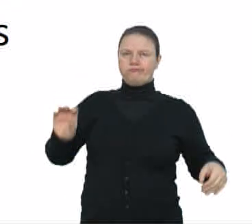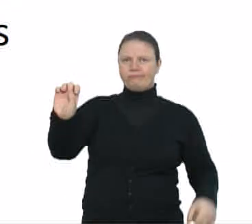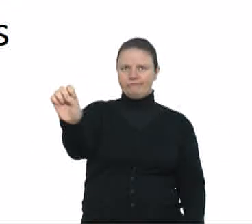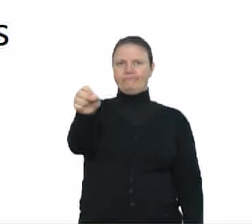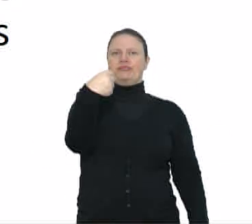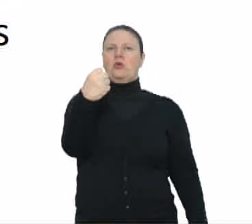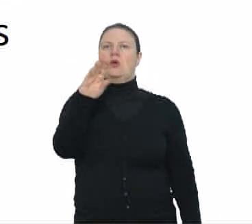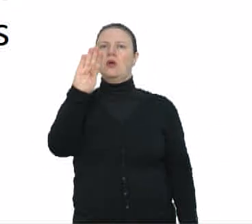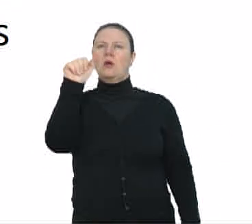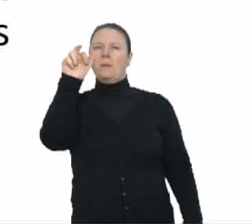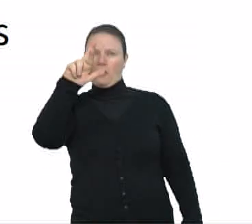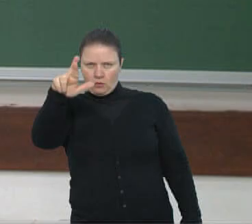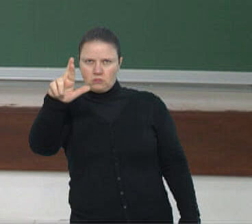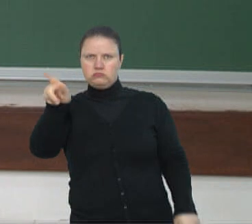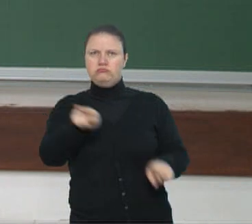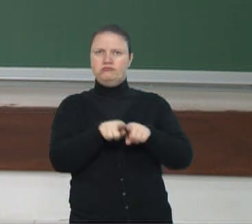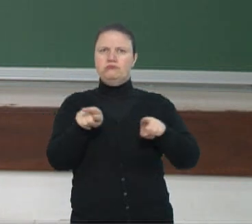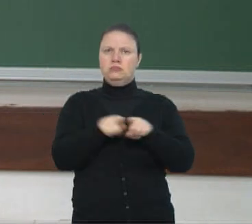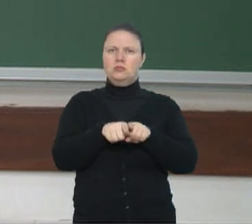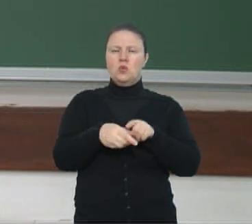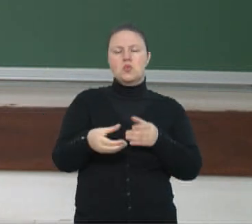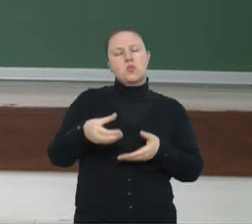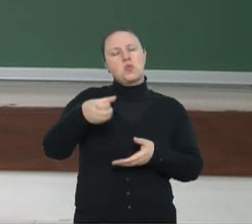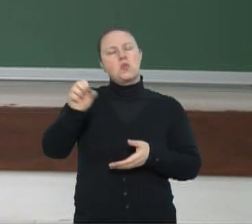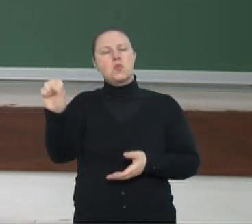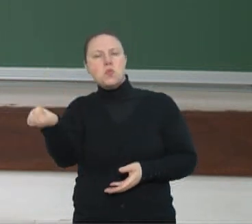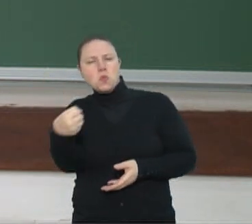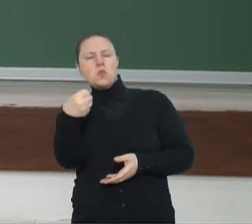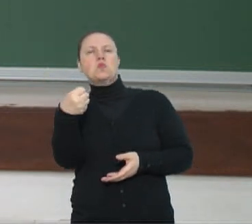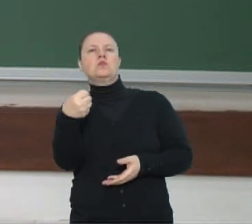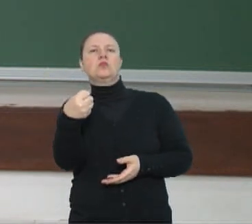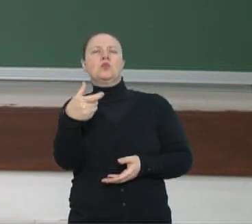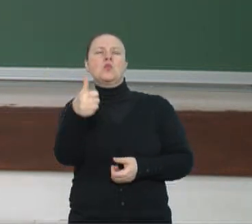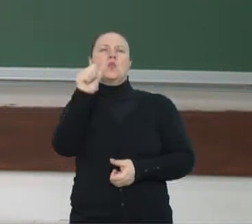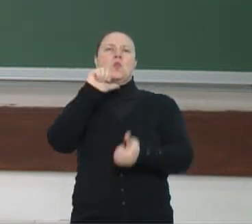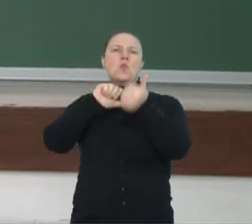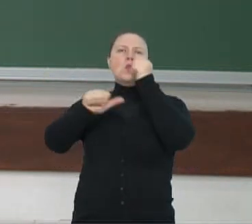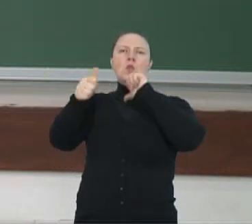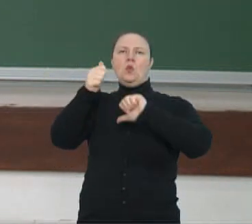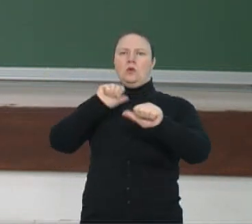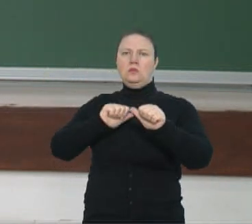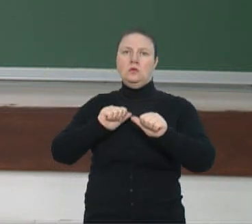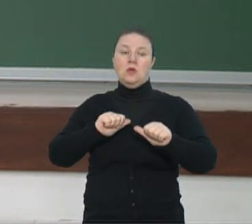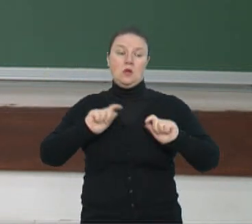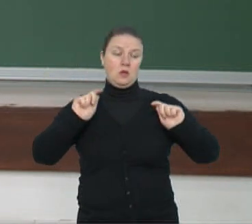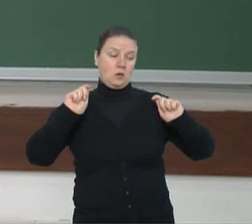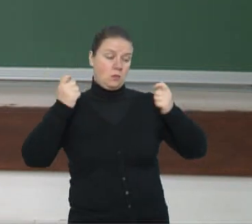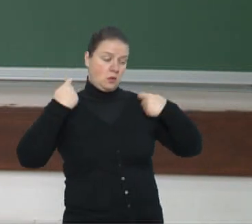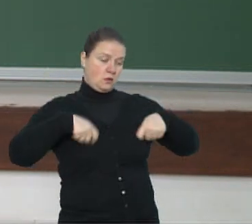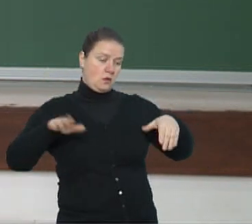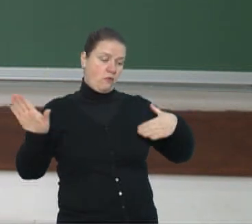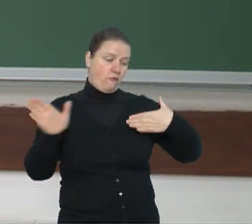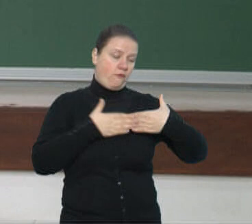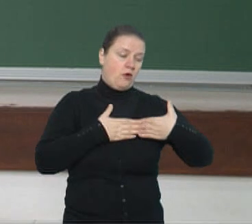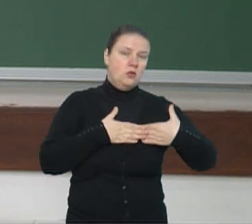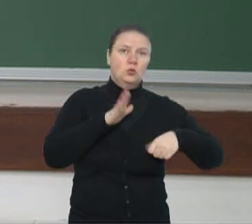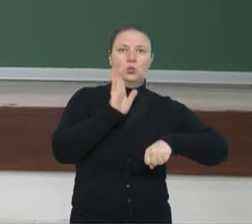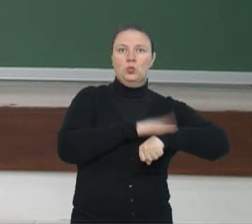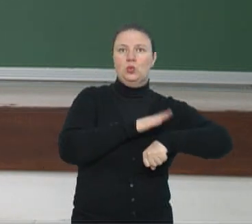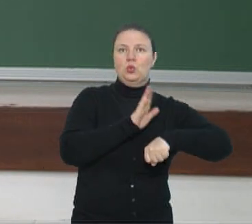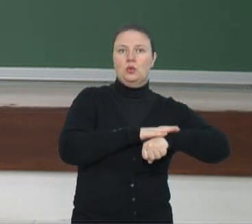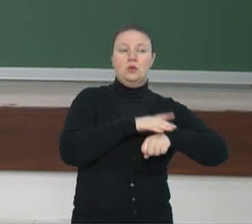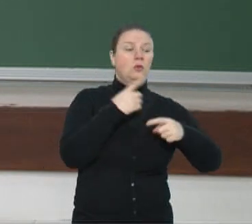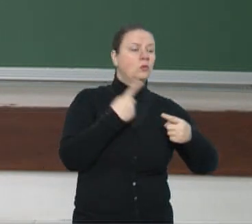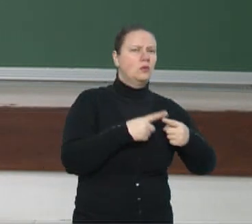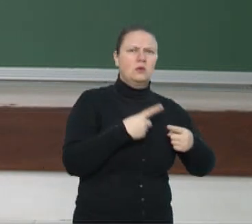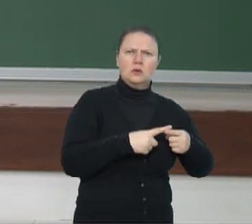iam frequentar e tomar a sua cervejinha. Mas eles vão começar a limitar. O pub tinha que fechar a partir de tal horário. Por quê? Para o trabalhador ir para